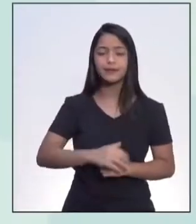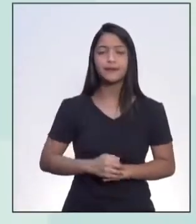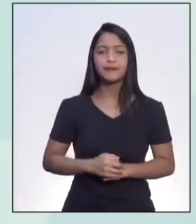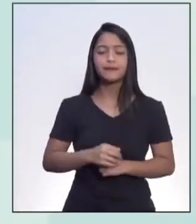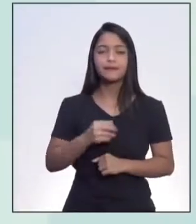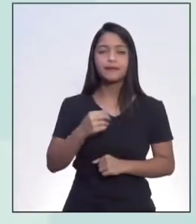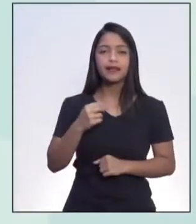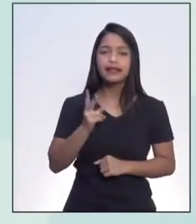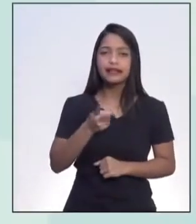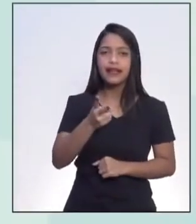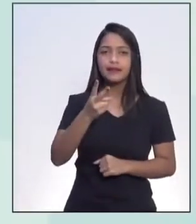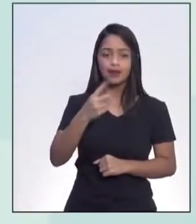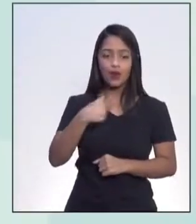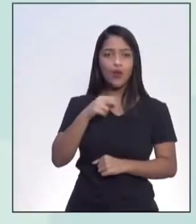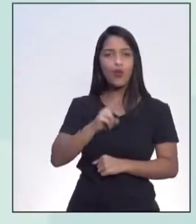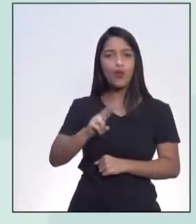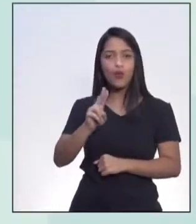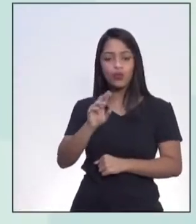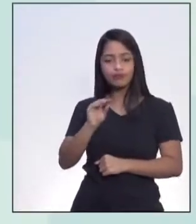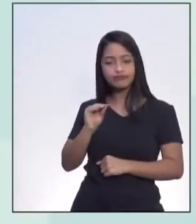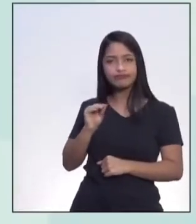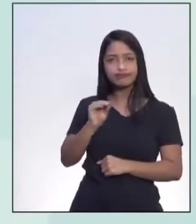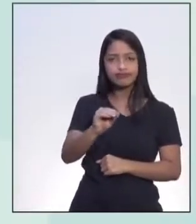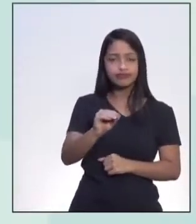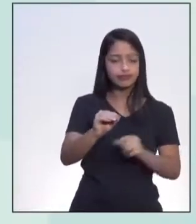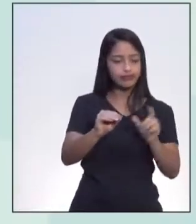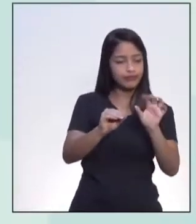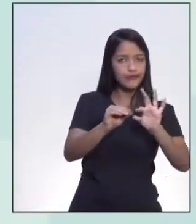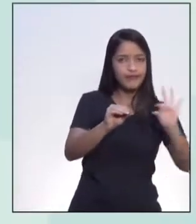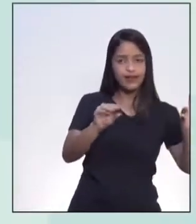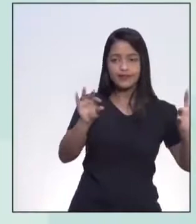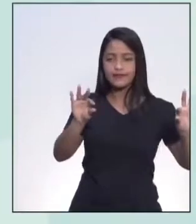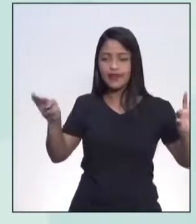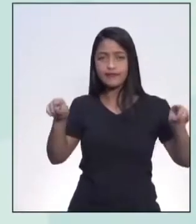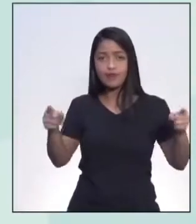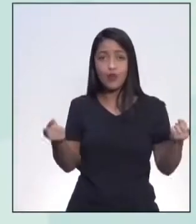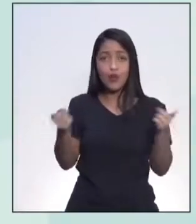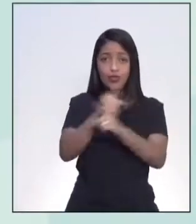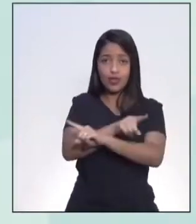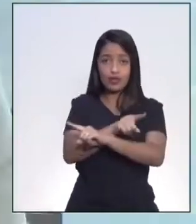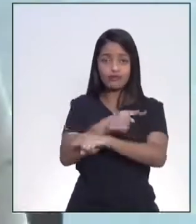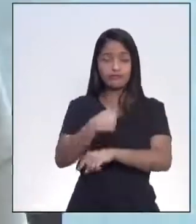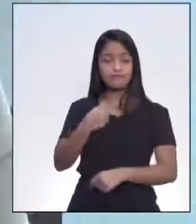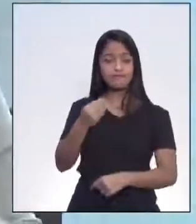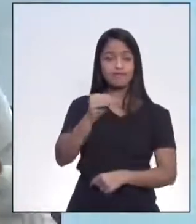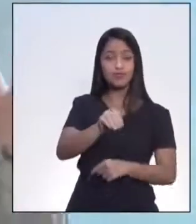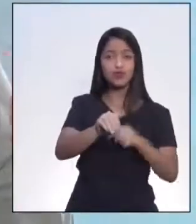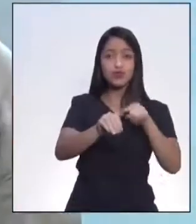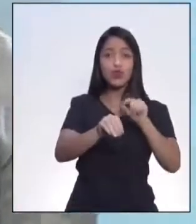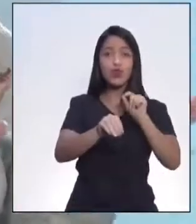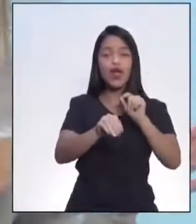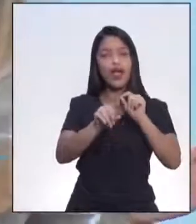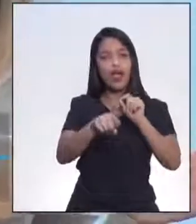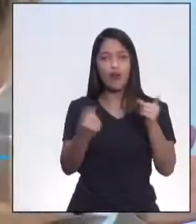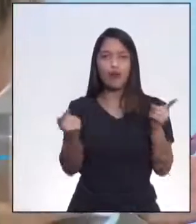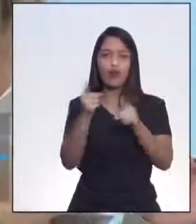vezes que eu for usar um link word de contraste, né, contrast, eu preciso ter uma ideia oposta. Ou é algo negativo